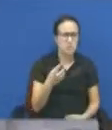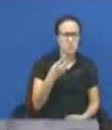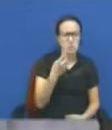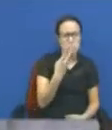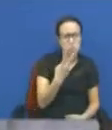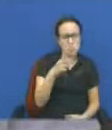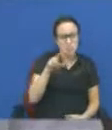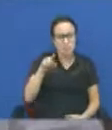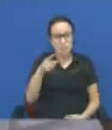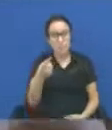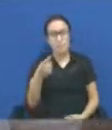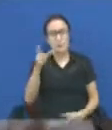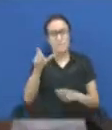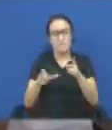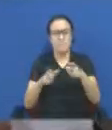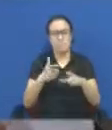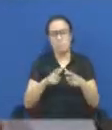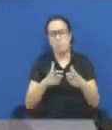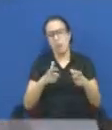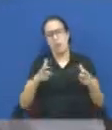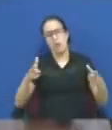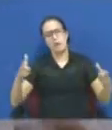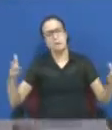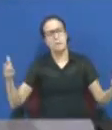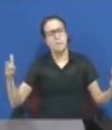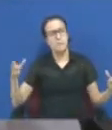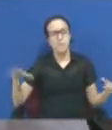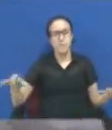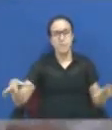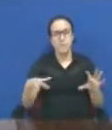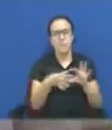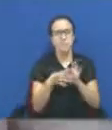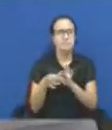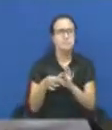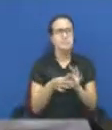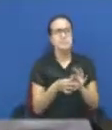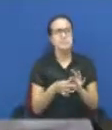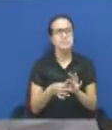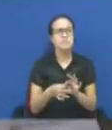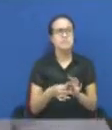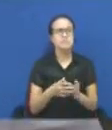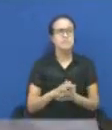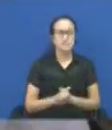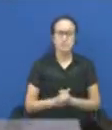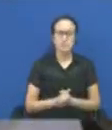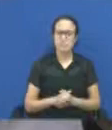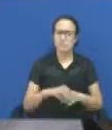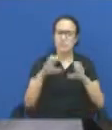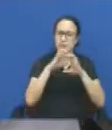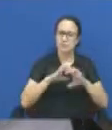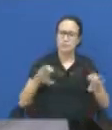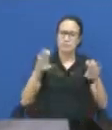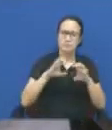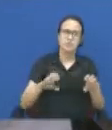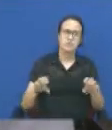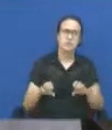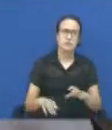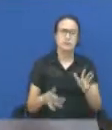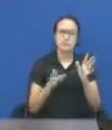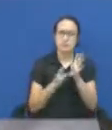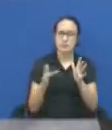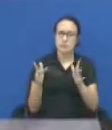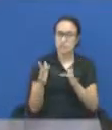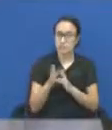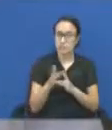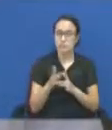2.000 pessoas que ali estiveram reunidas, congregando e anunciando o nome de Cristo Jesus